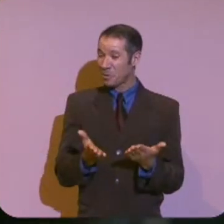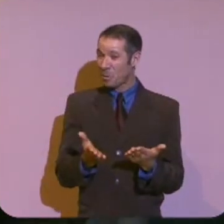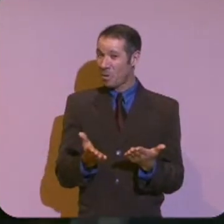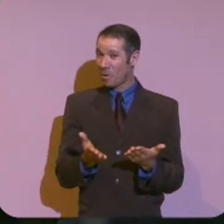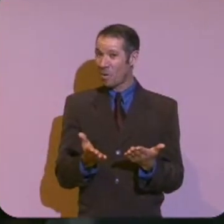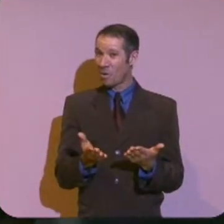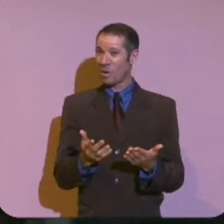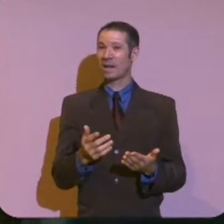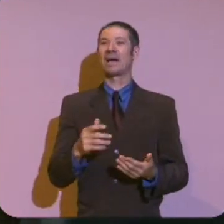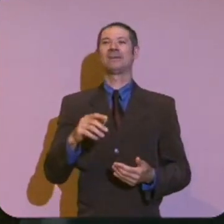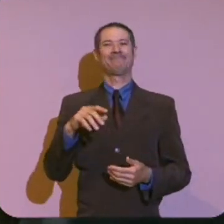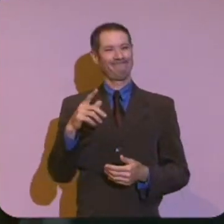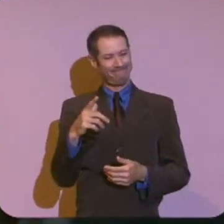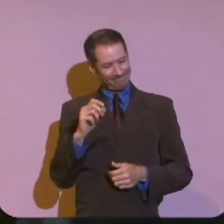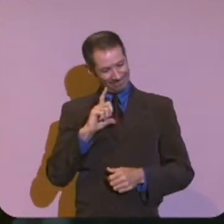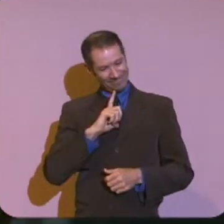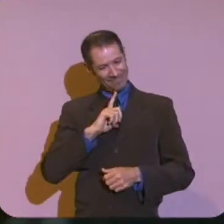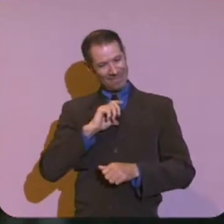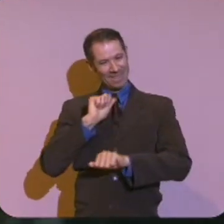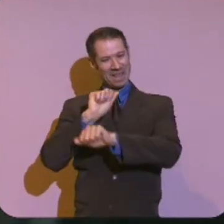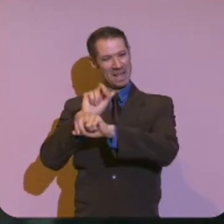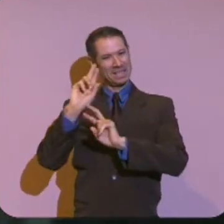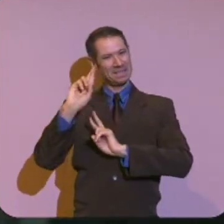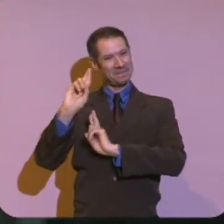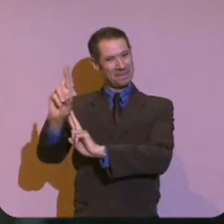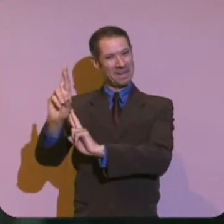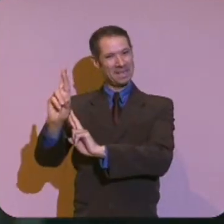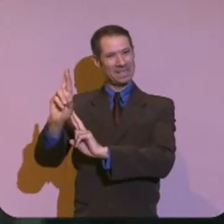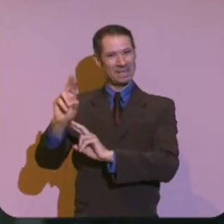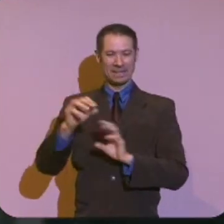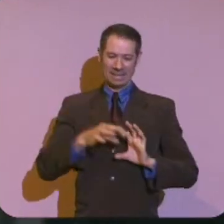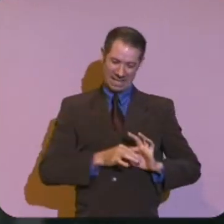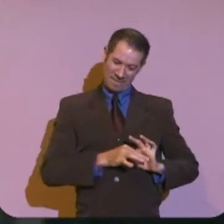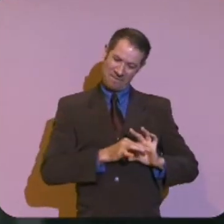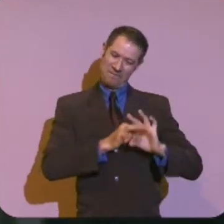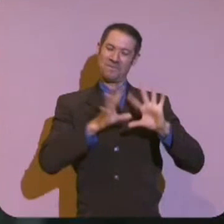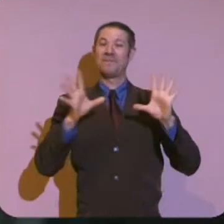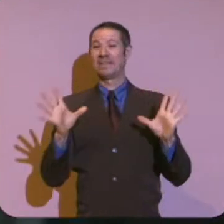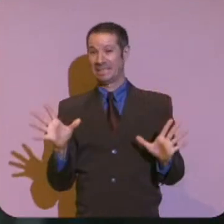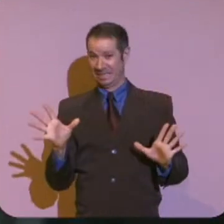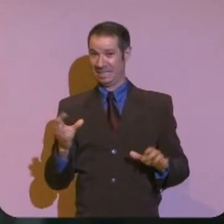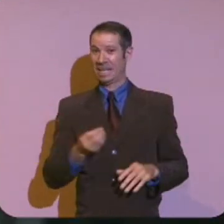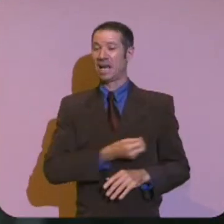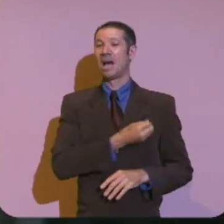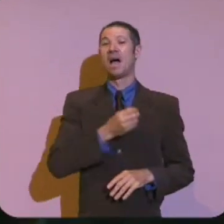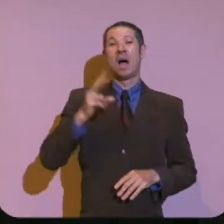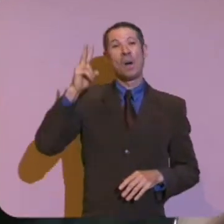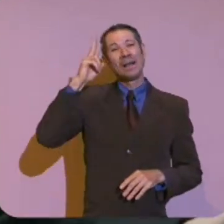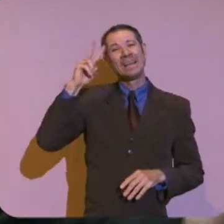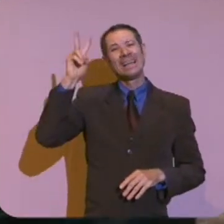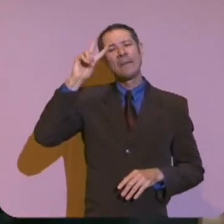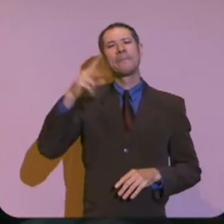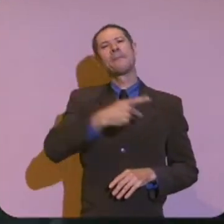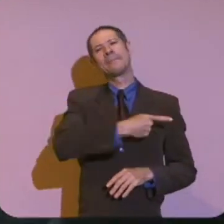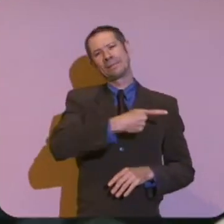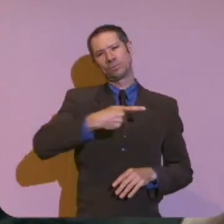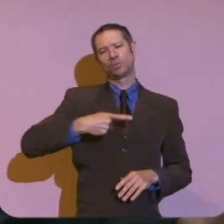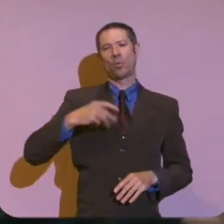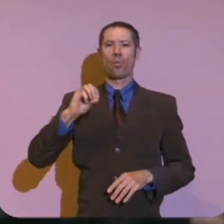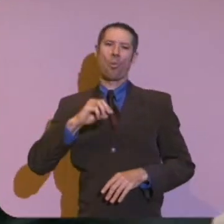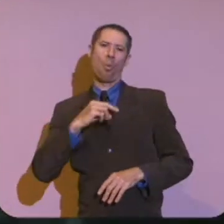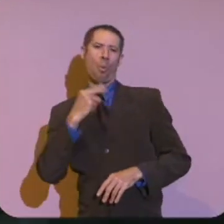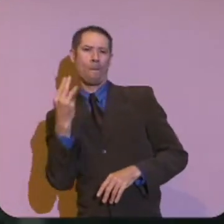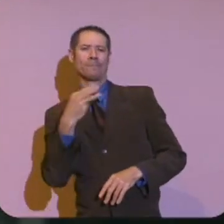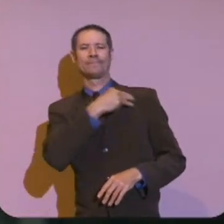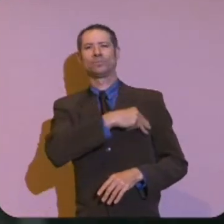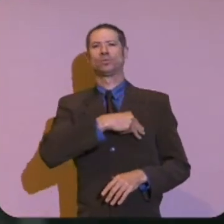há esperança se a gente não se deixar moldar. Eu me lembro daquele pastor, daquele missionário,